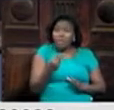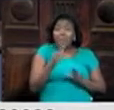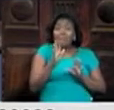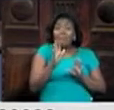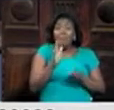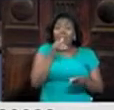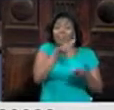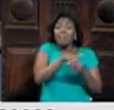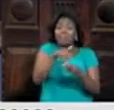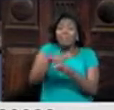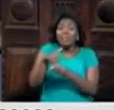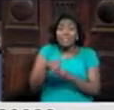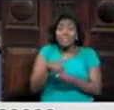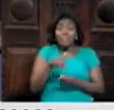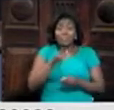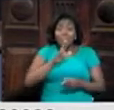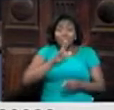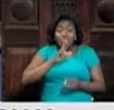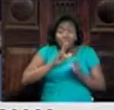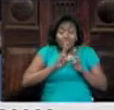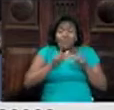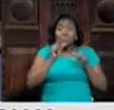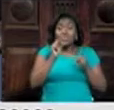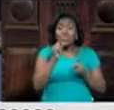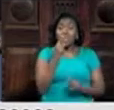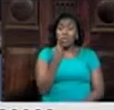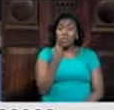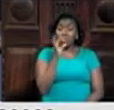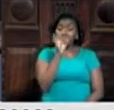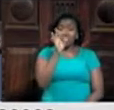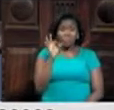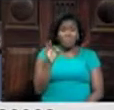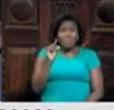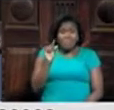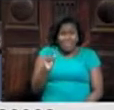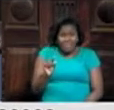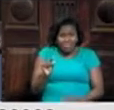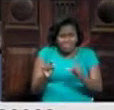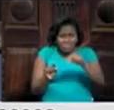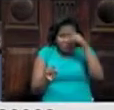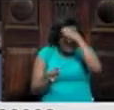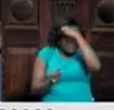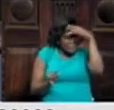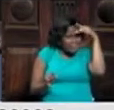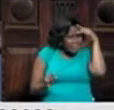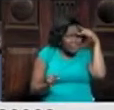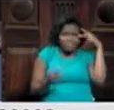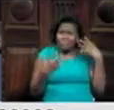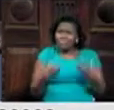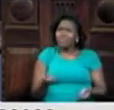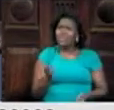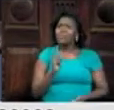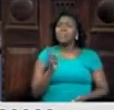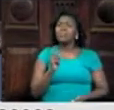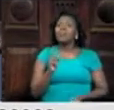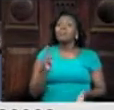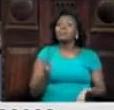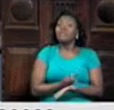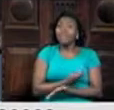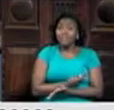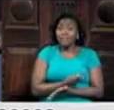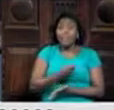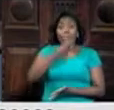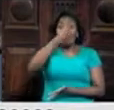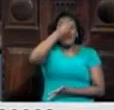com uma diferença menor do que 1% e que o prefeito seja eleito dessa forma. O que acontece? O prefeito